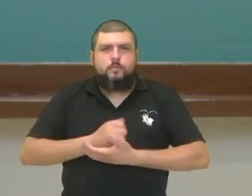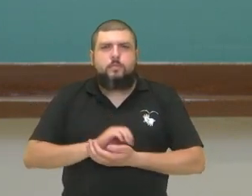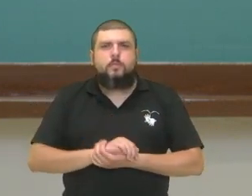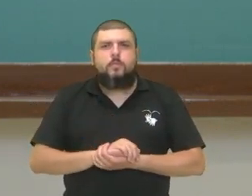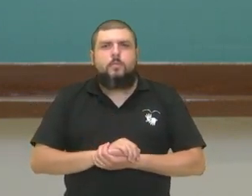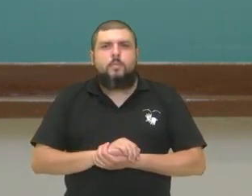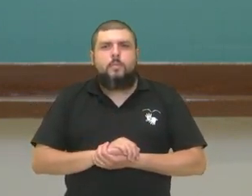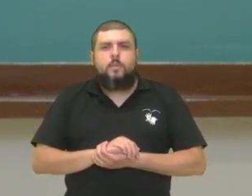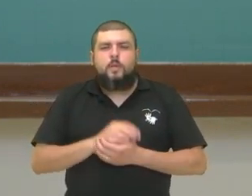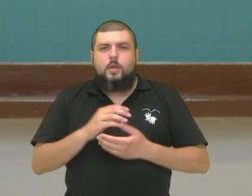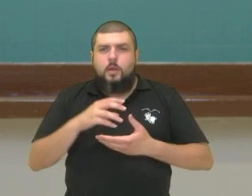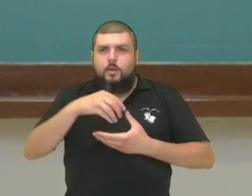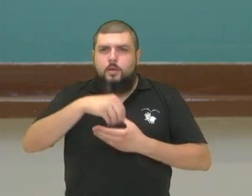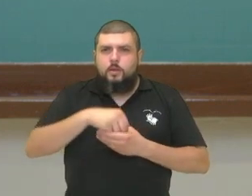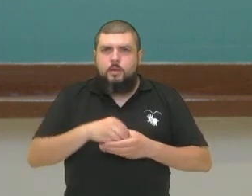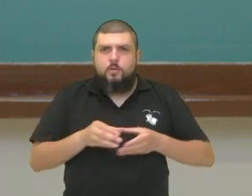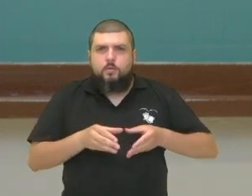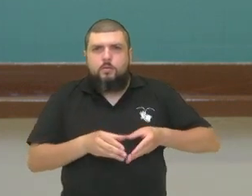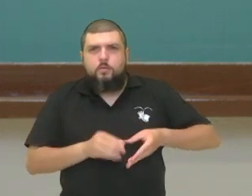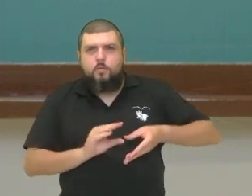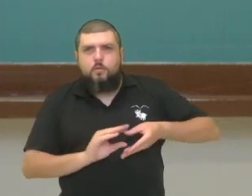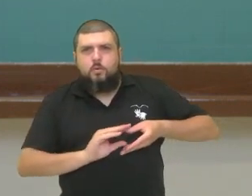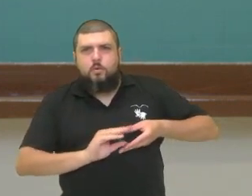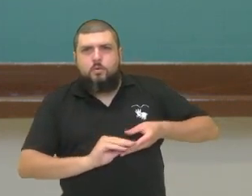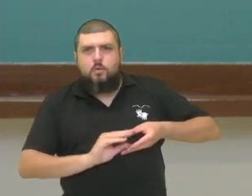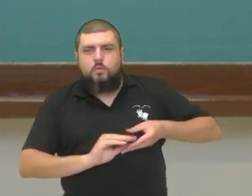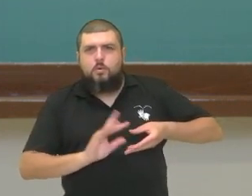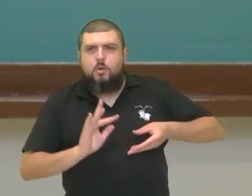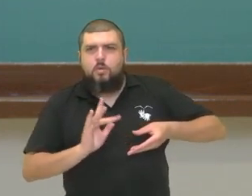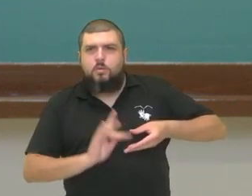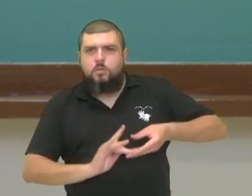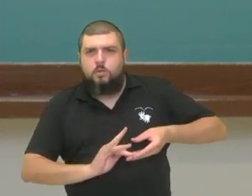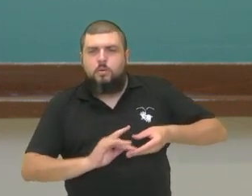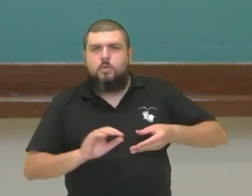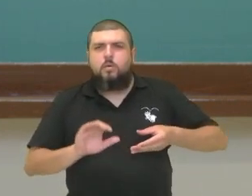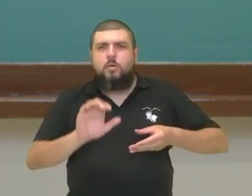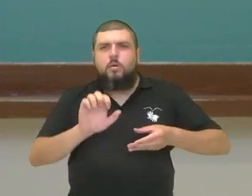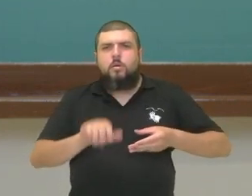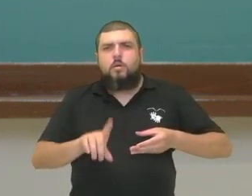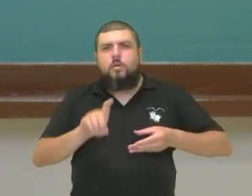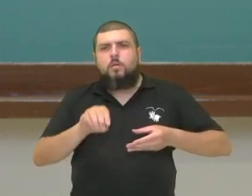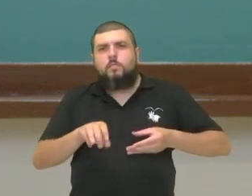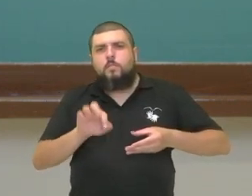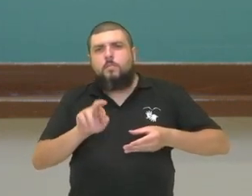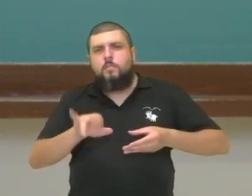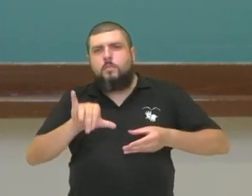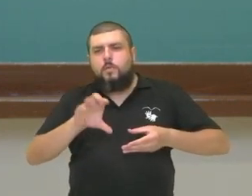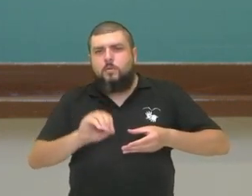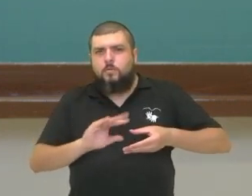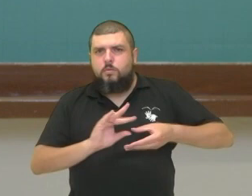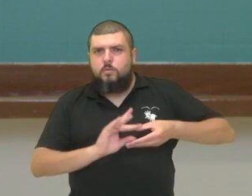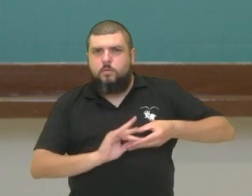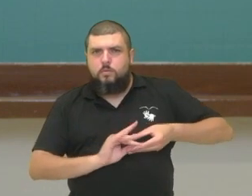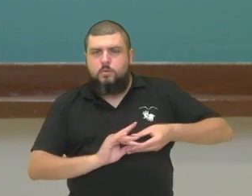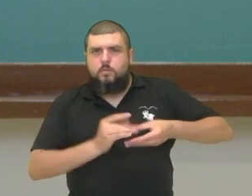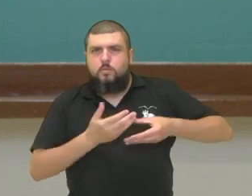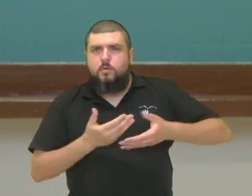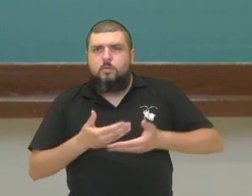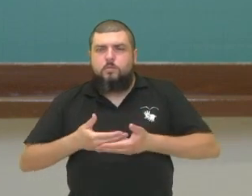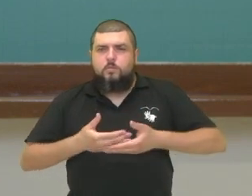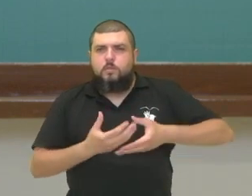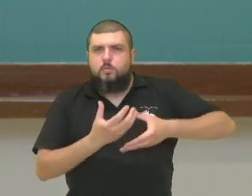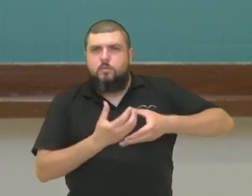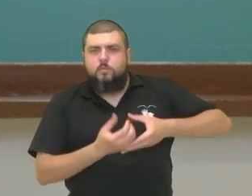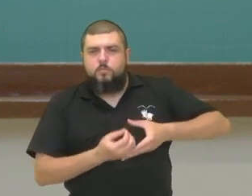dentro o endométrio que é onde o feto vai ser fazer o processo de nidação e